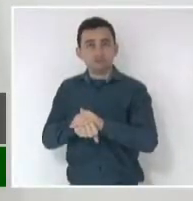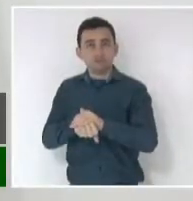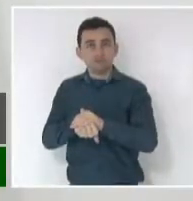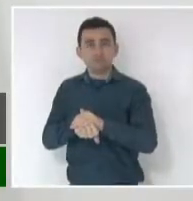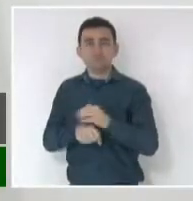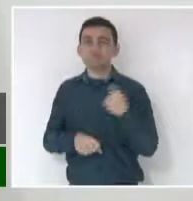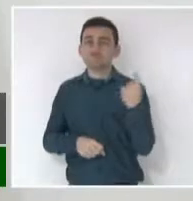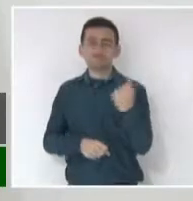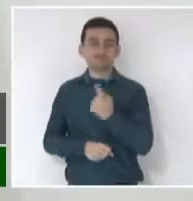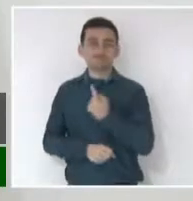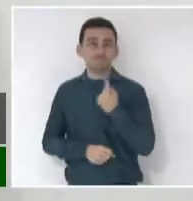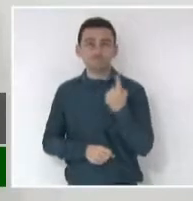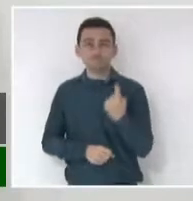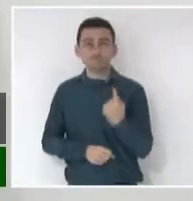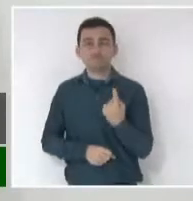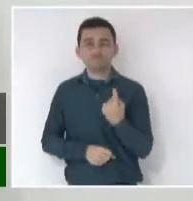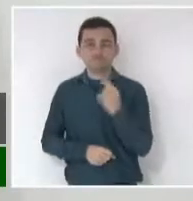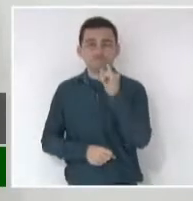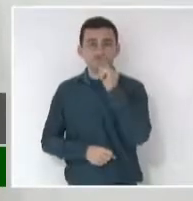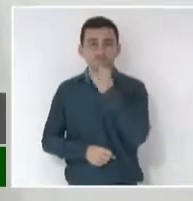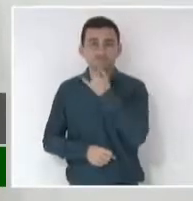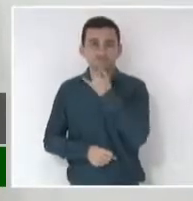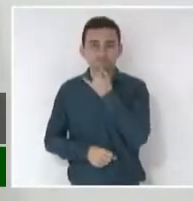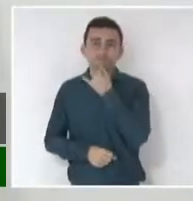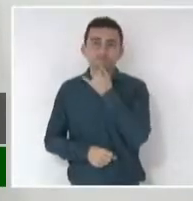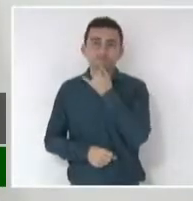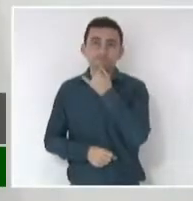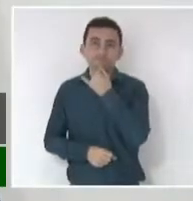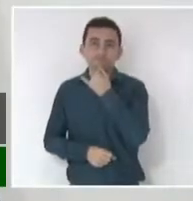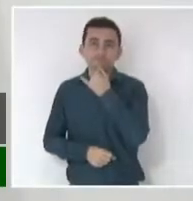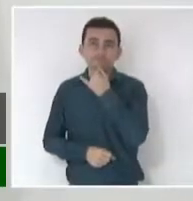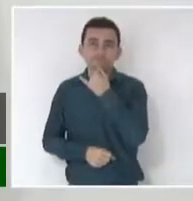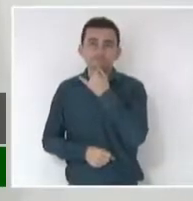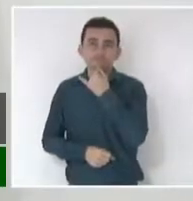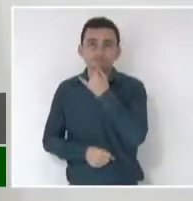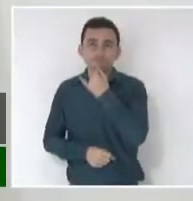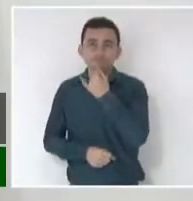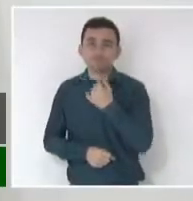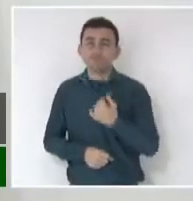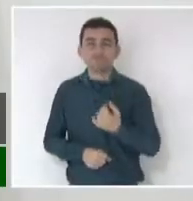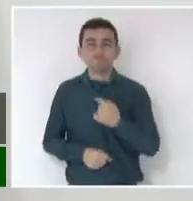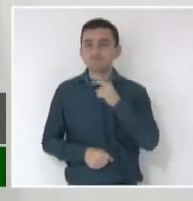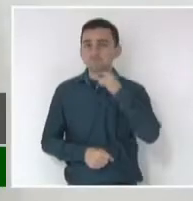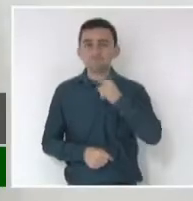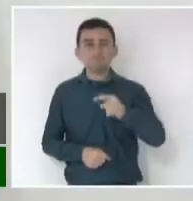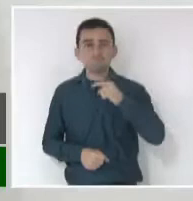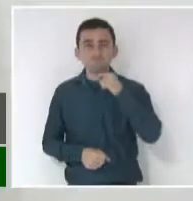nós, infelizmente, não iremos